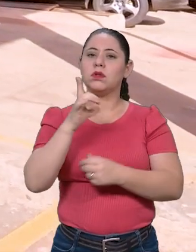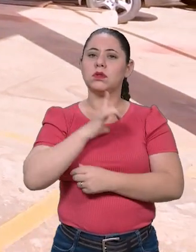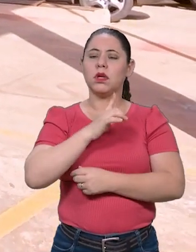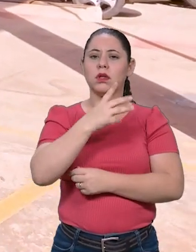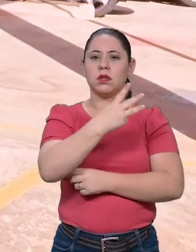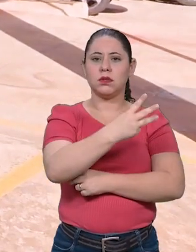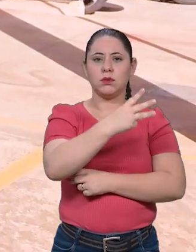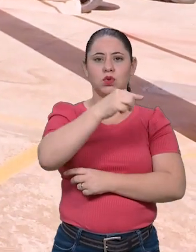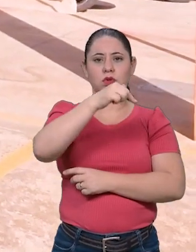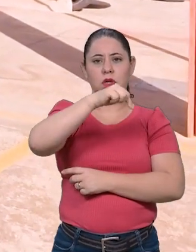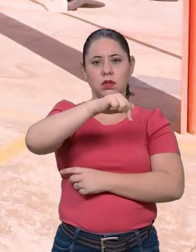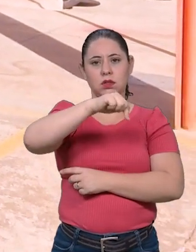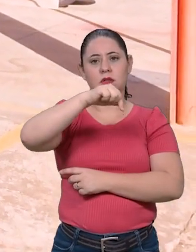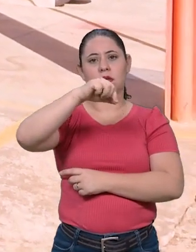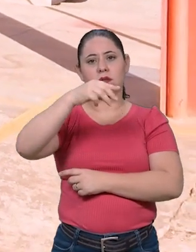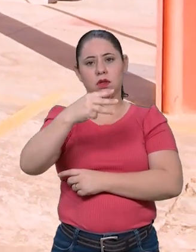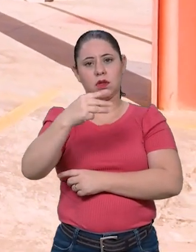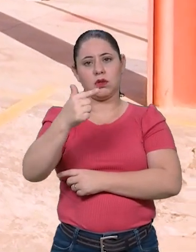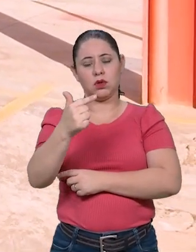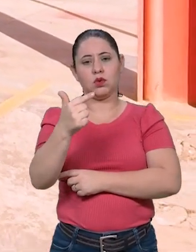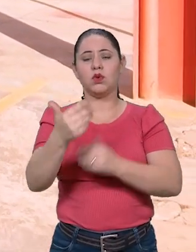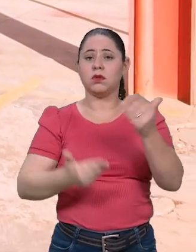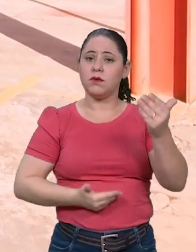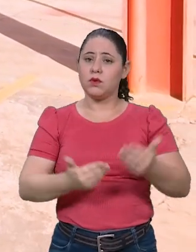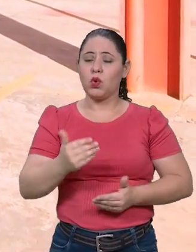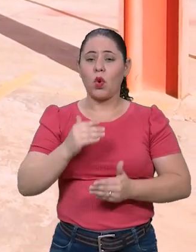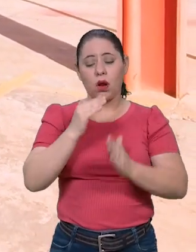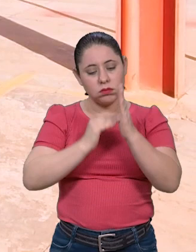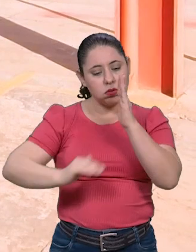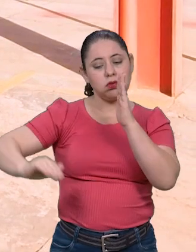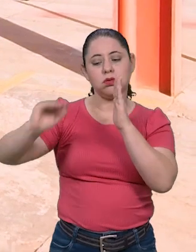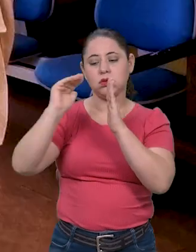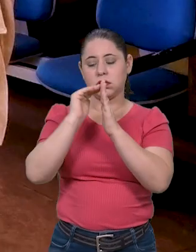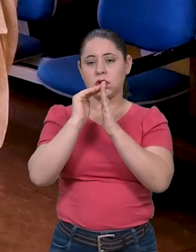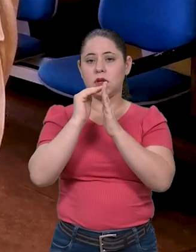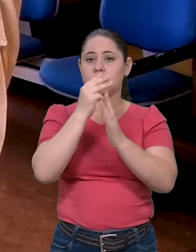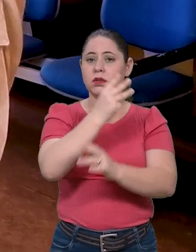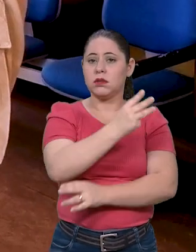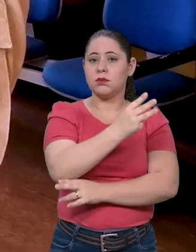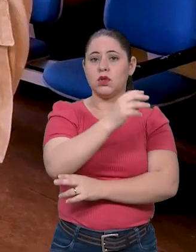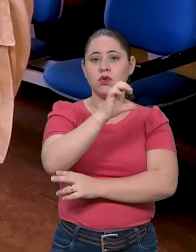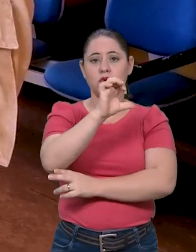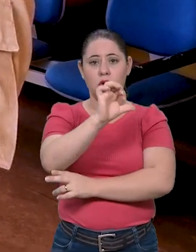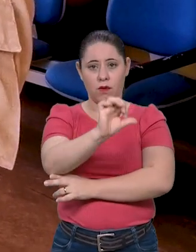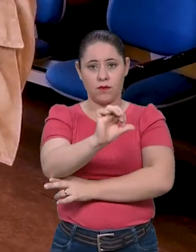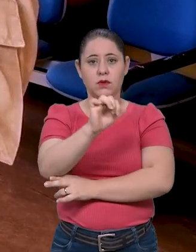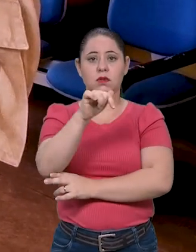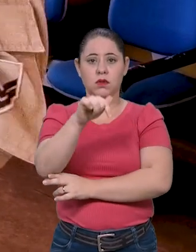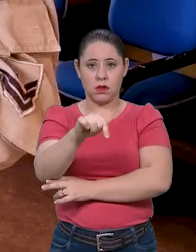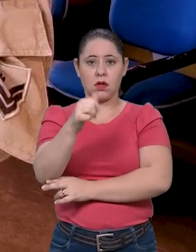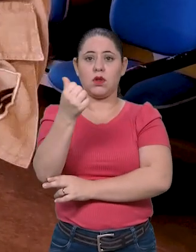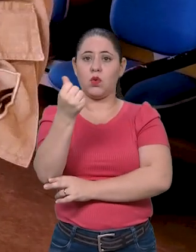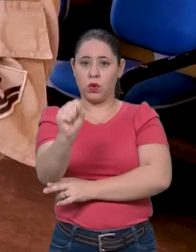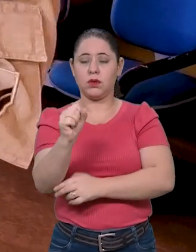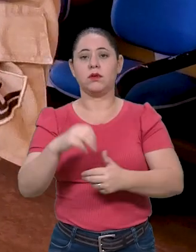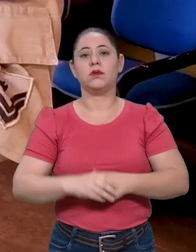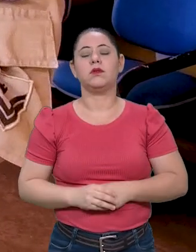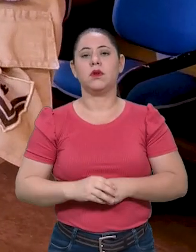de bombeiros tem atualmente 3.732 servidores e passará a contar com